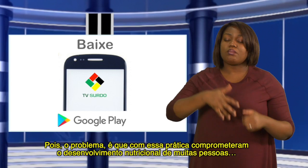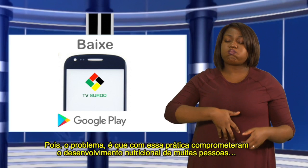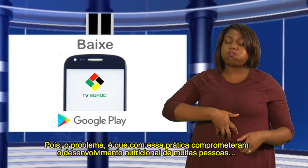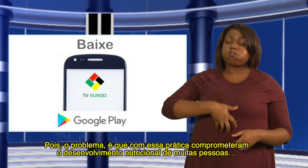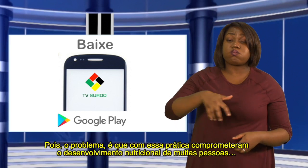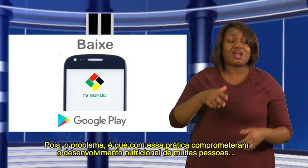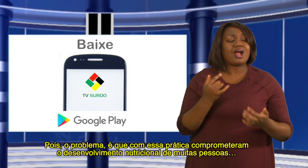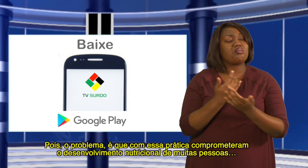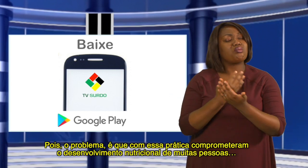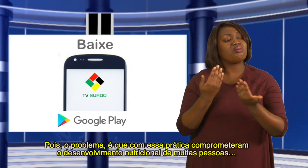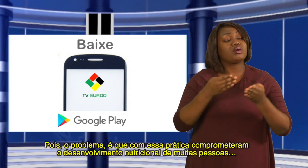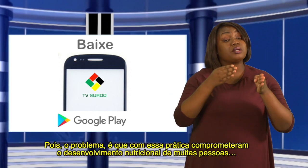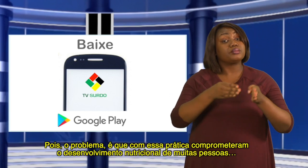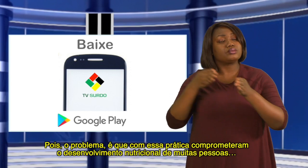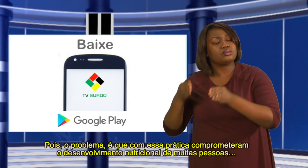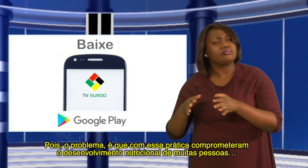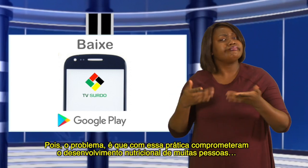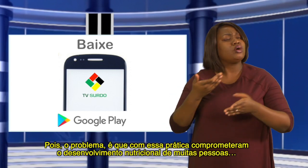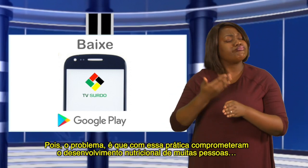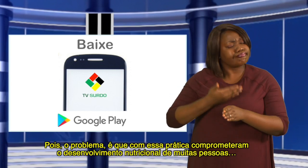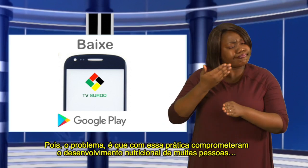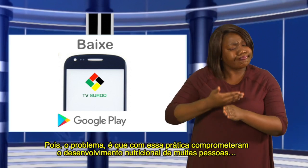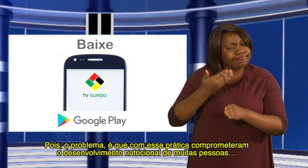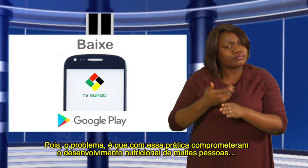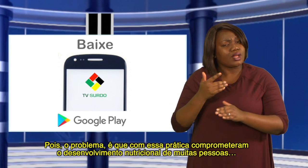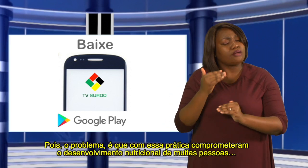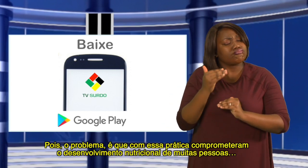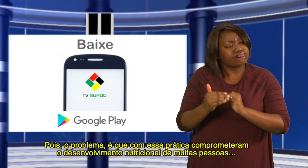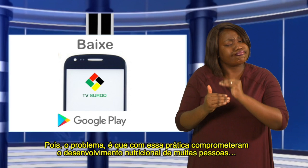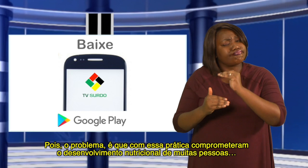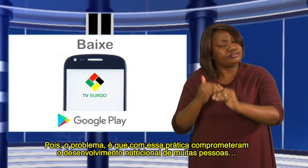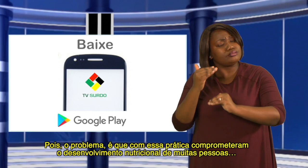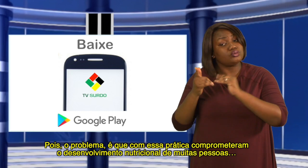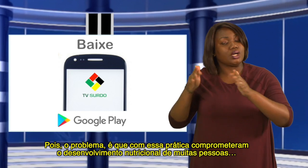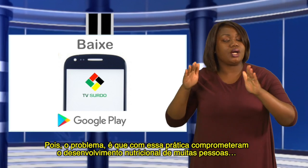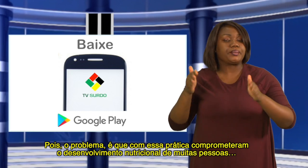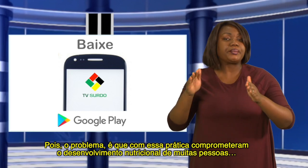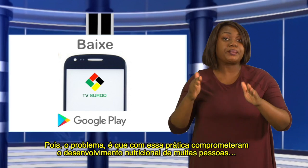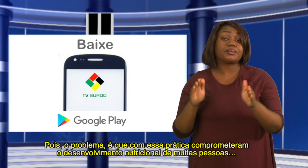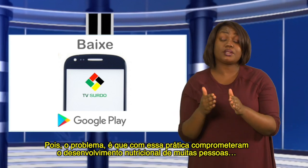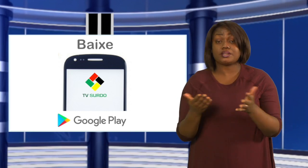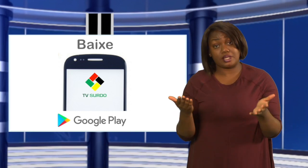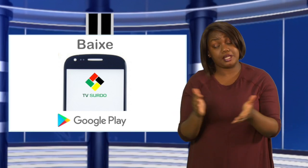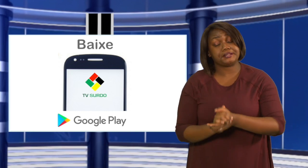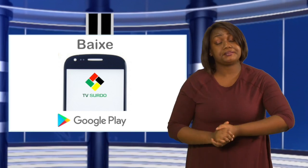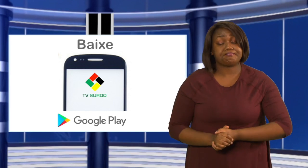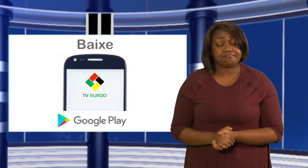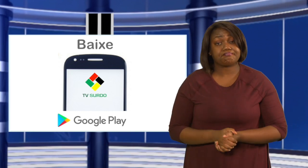Pois, o problema é que com essa prática comprometeram o desenvolvimento nutricional de muitas pessoas.